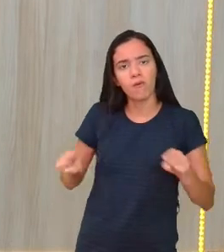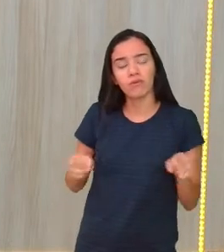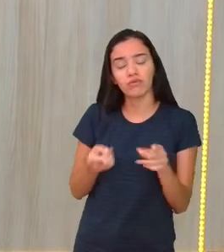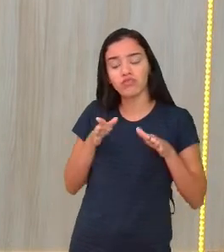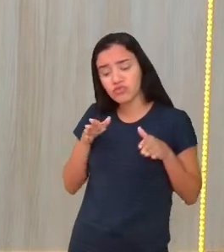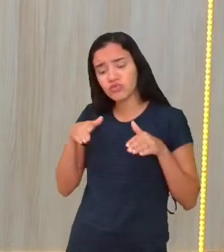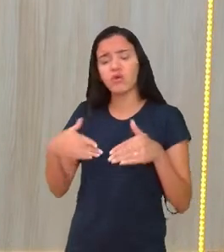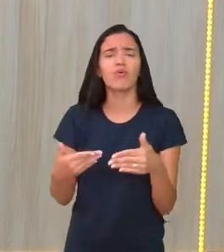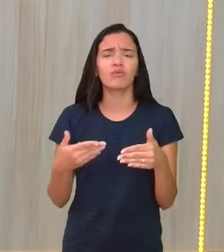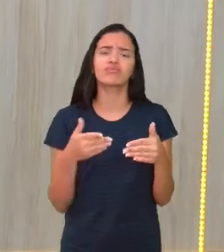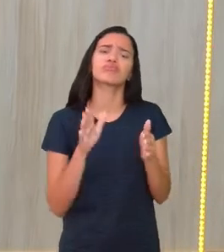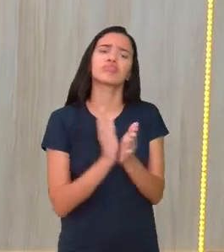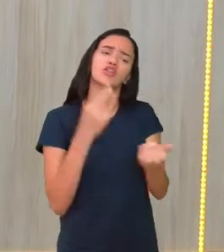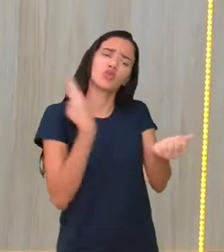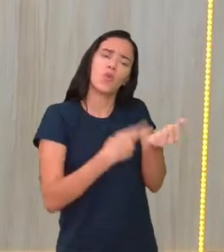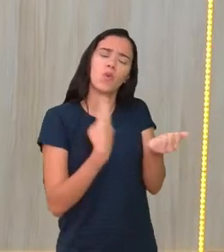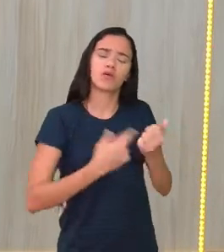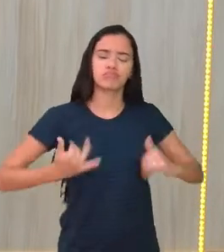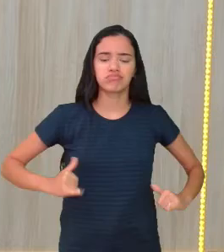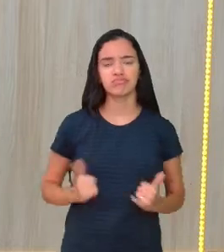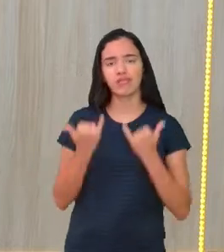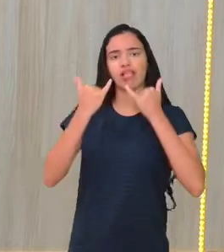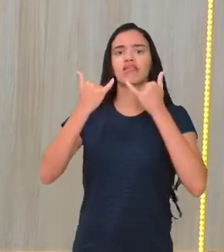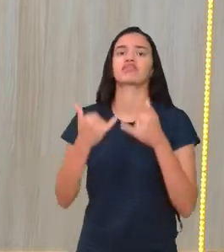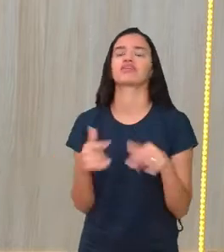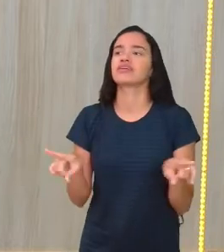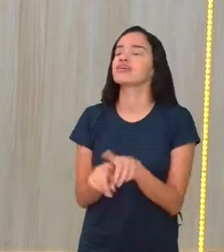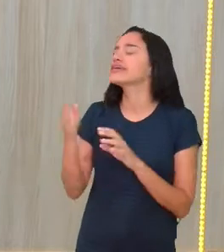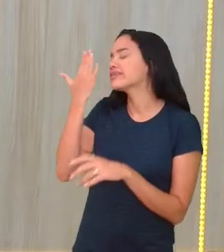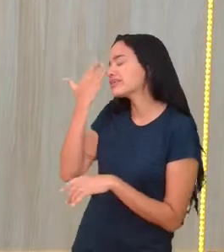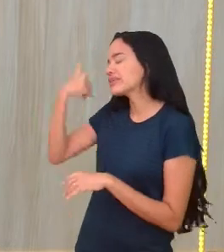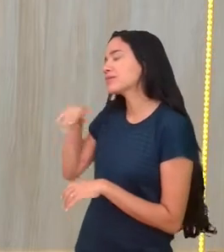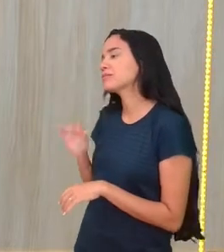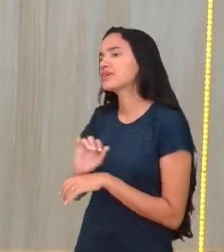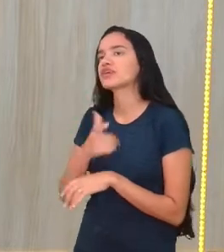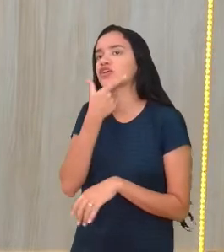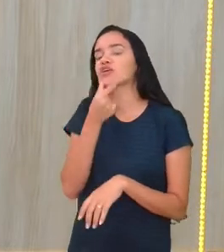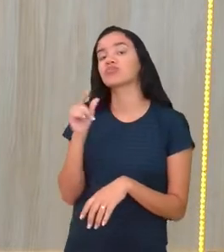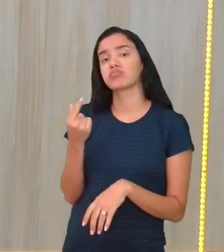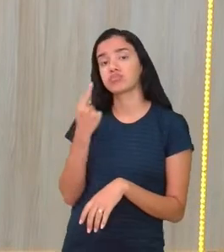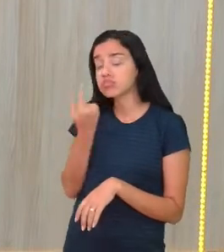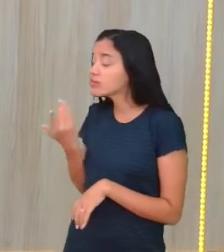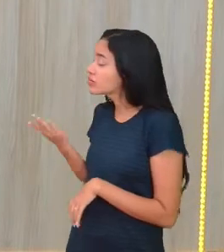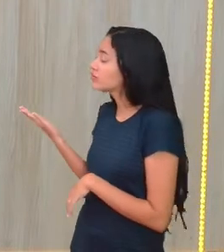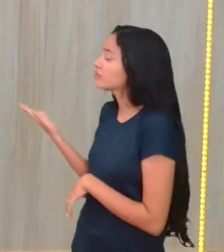foca mesmo no ritmo, na energia. Você sabia, gente, que o Jorge Benjó